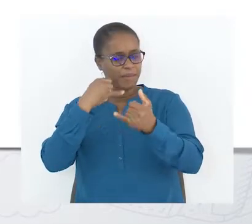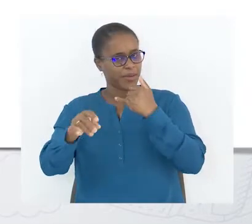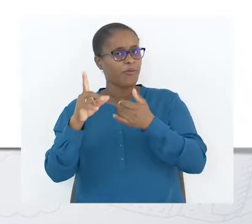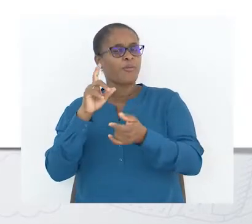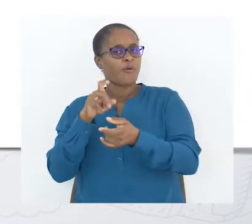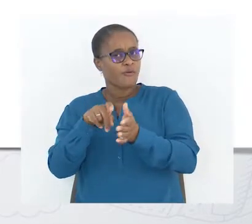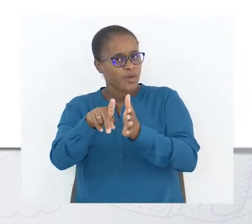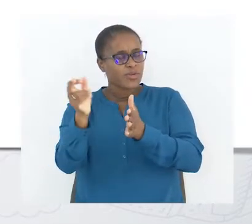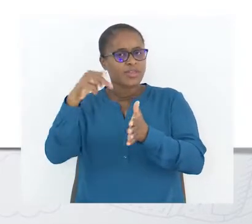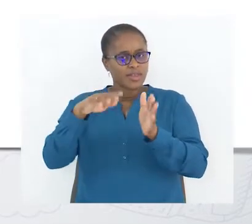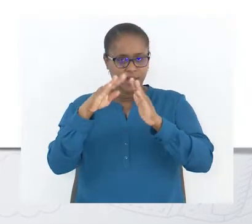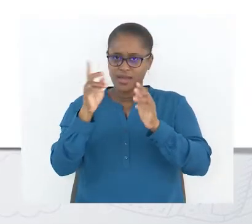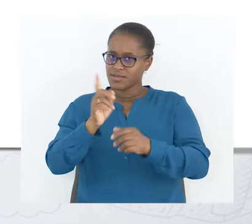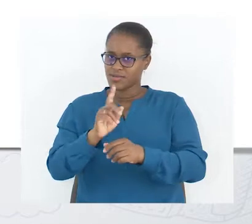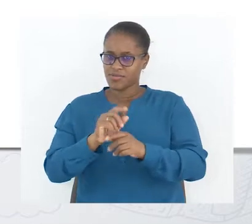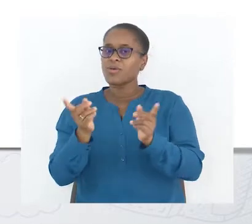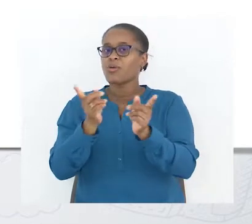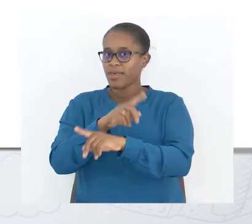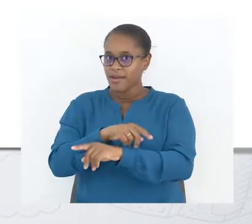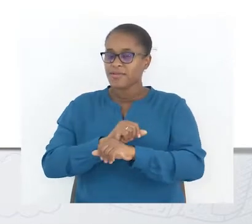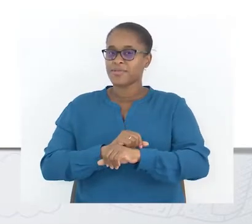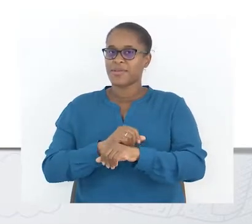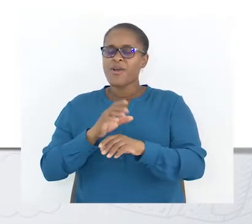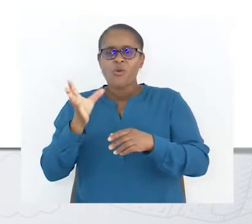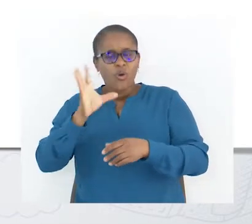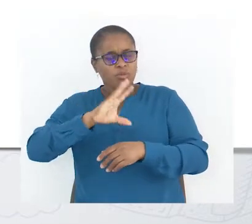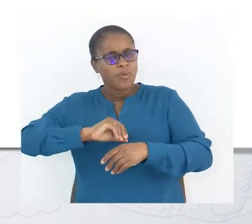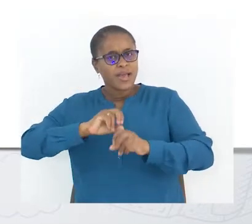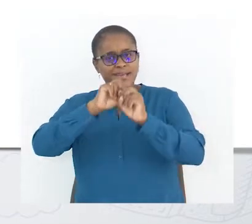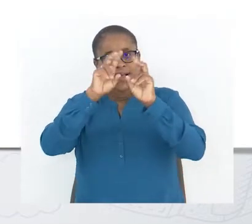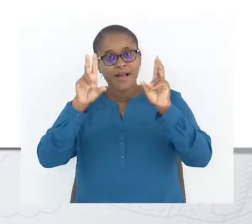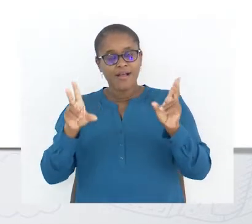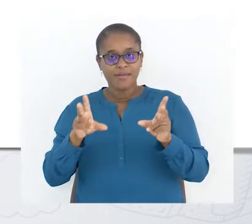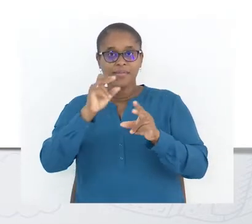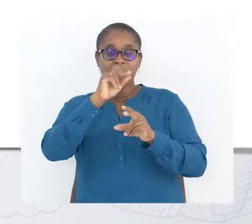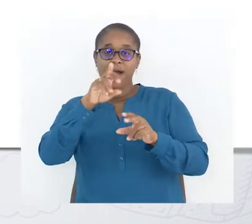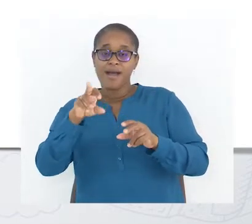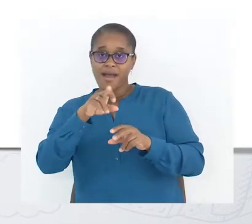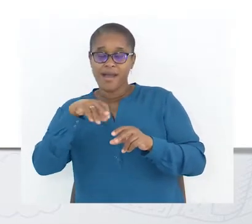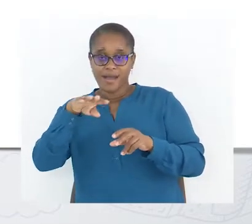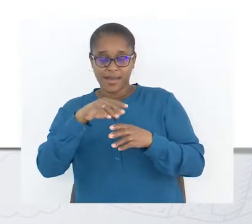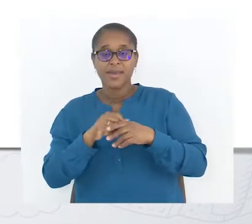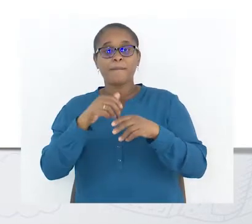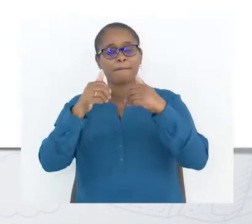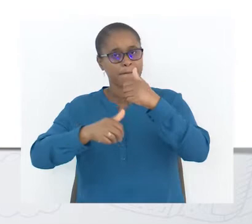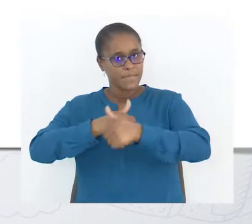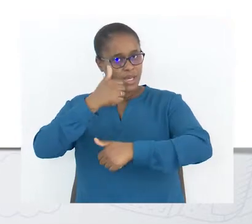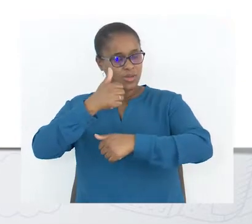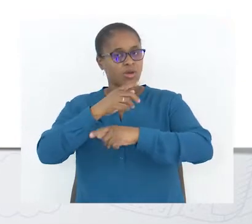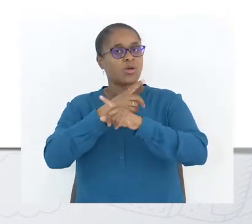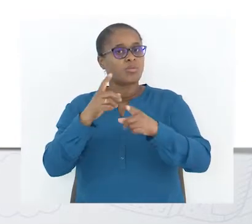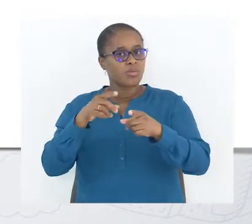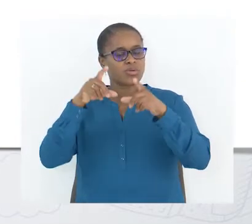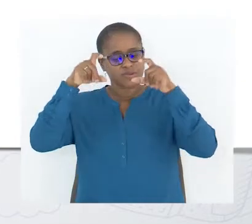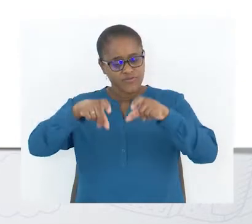vírus entrar em casa. Pelo contrário, quanto mais arejada a área, melhor, porque se